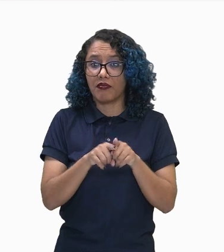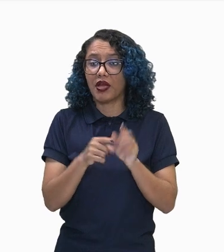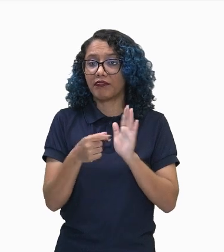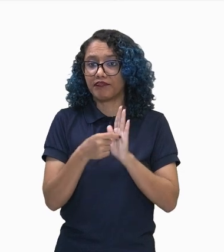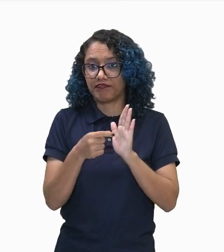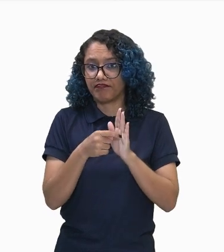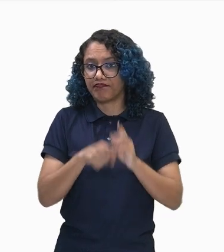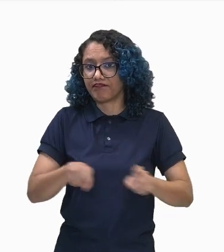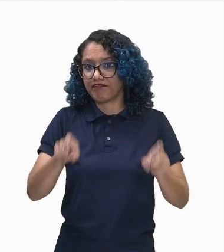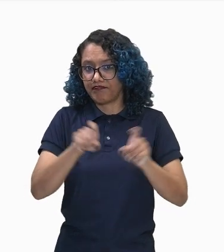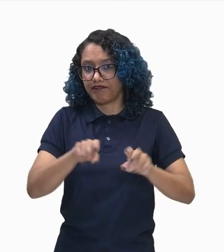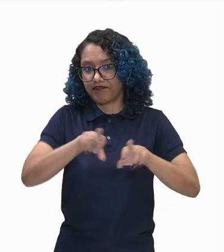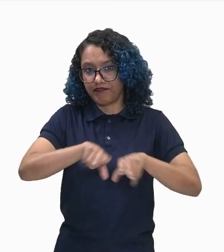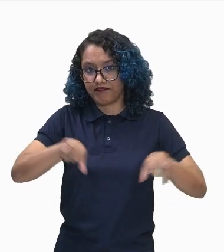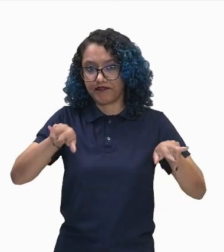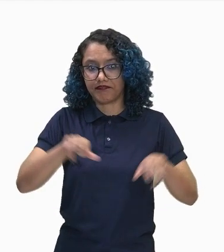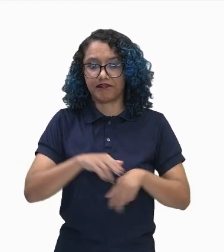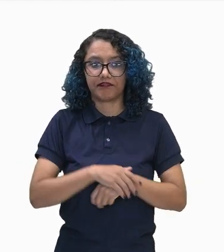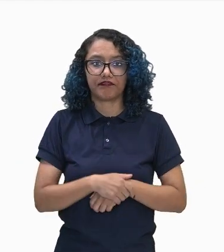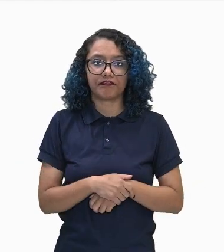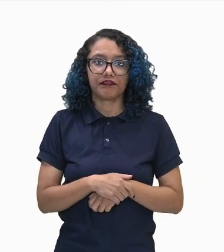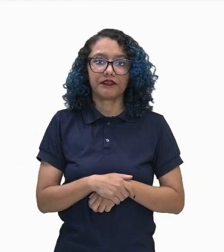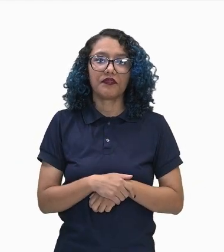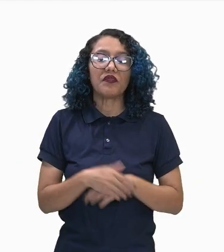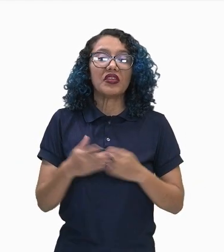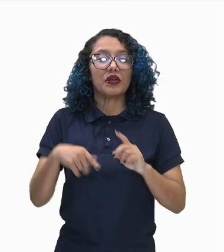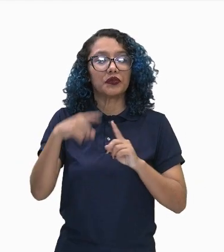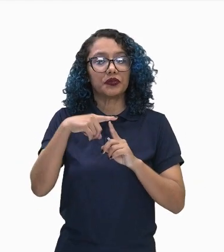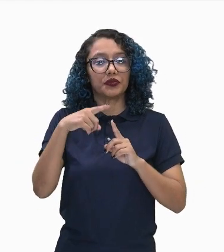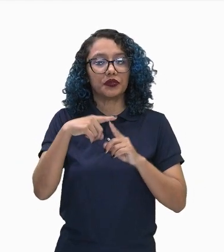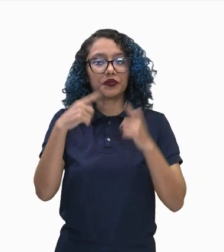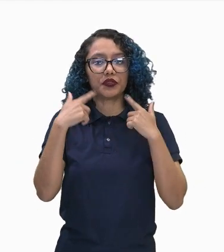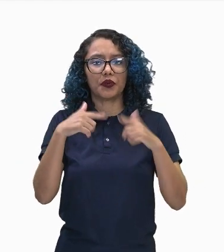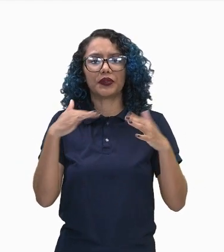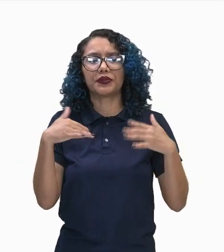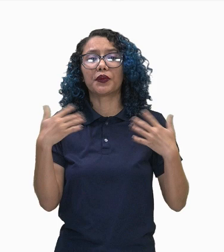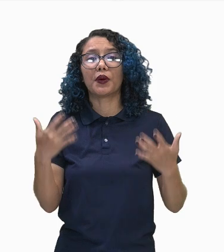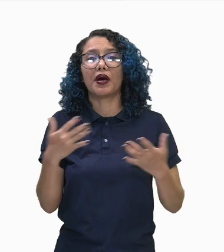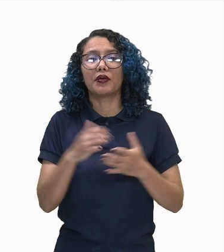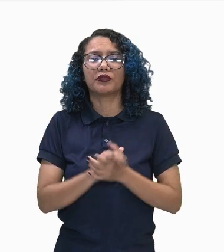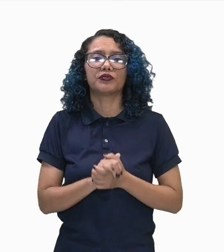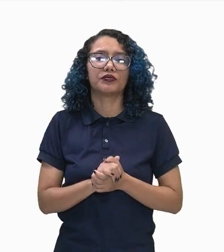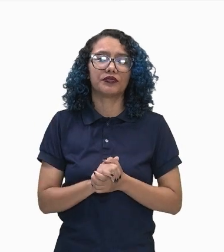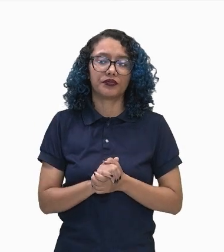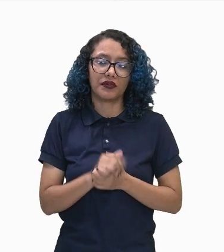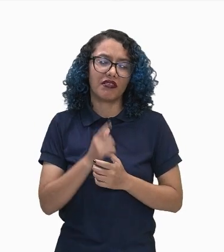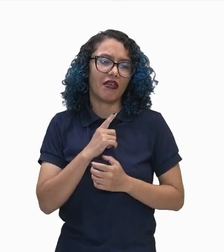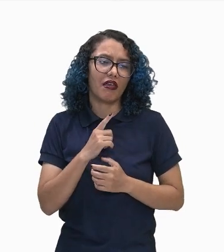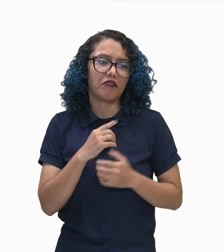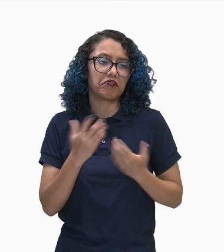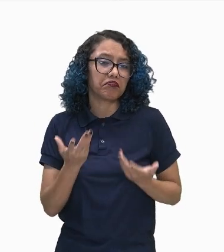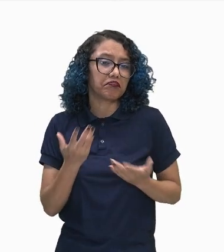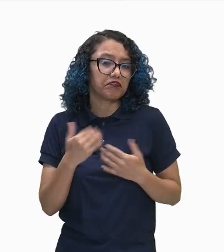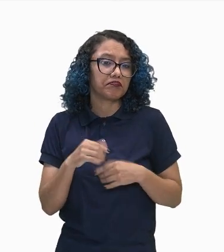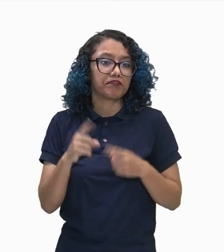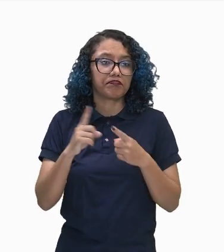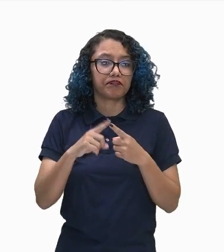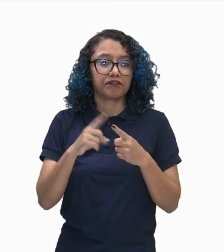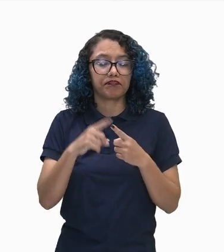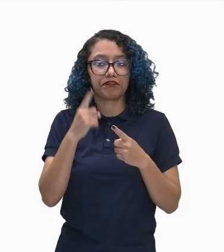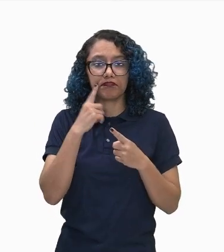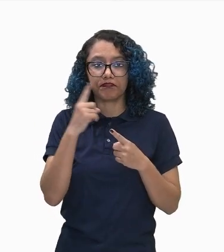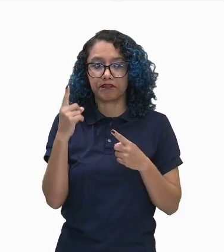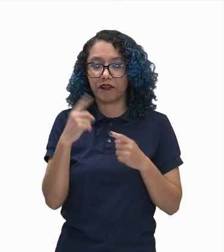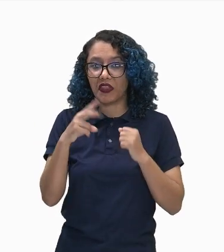programação. Tá bom? Tipos de linguagem. Quais são os tipos de linguagem que nós temos? São as